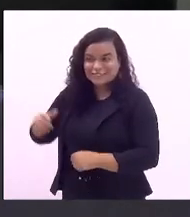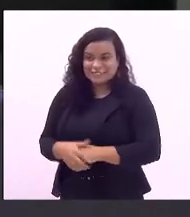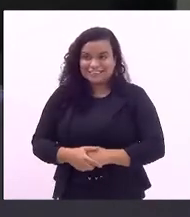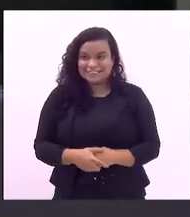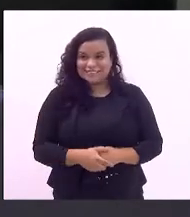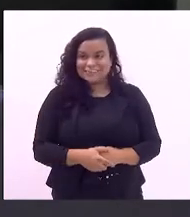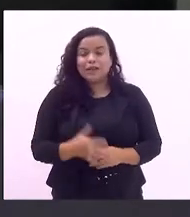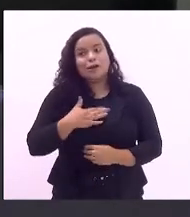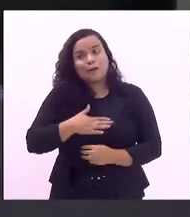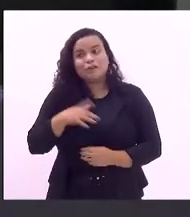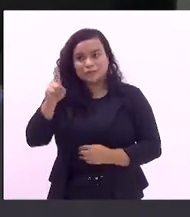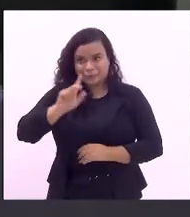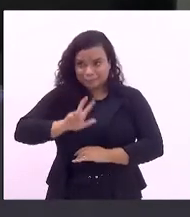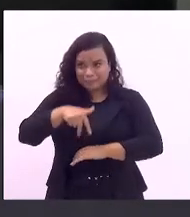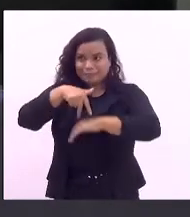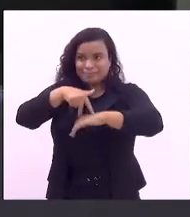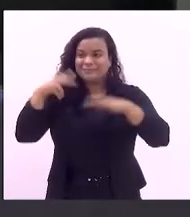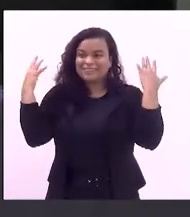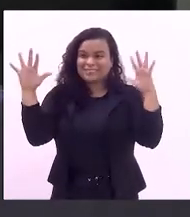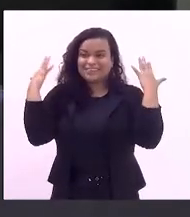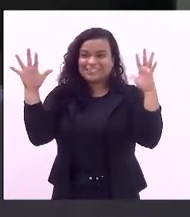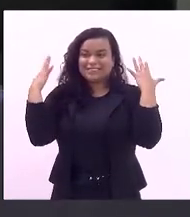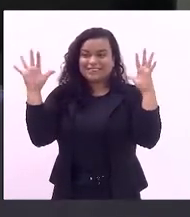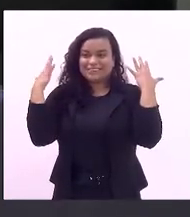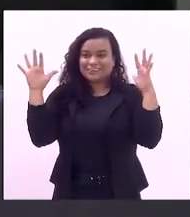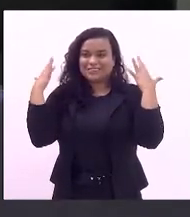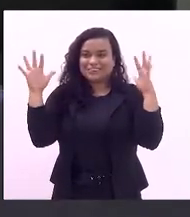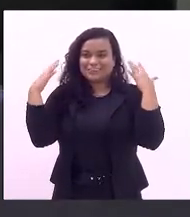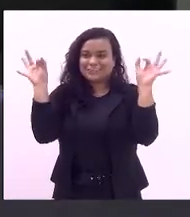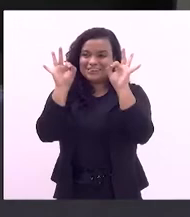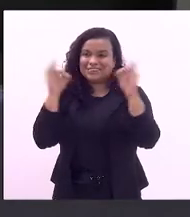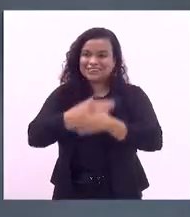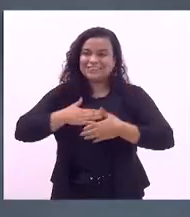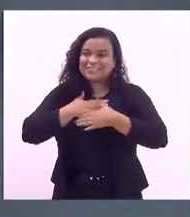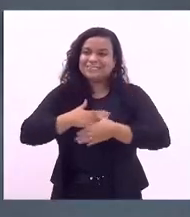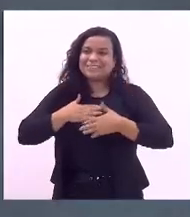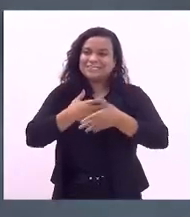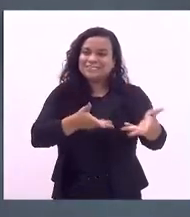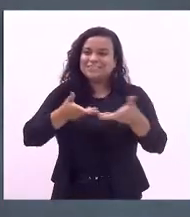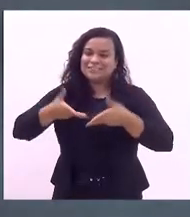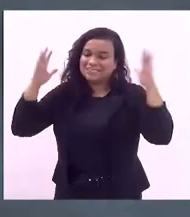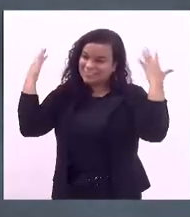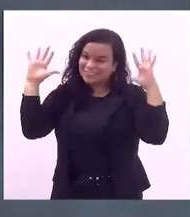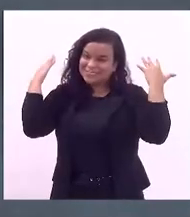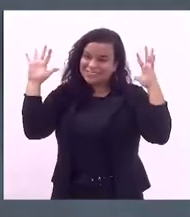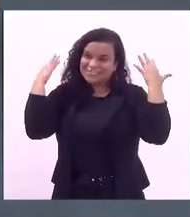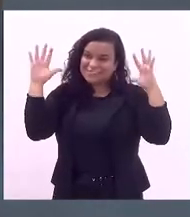Gostaria que você ficasse de pé receber só uma salva de palmas é Muita honra para gente